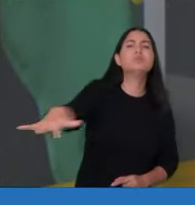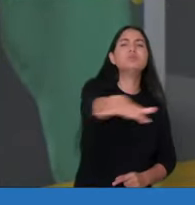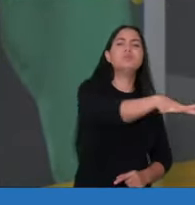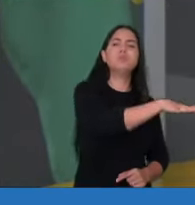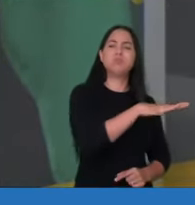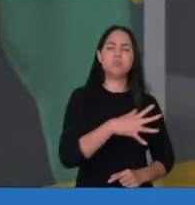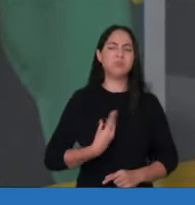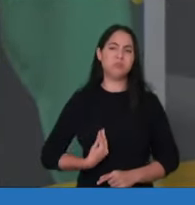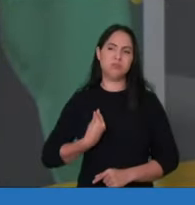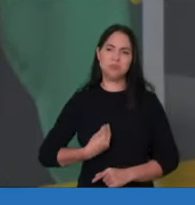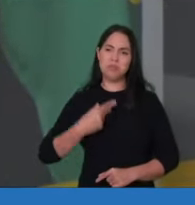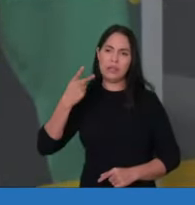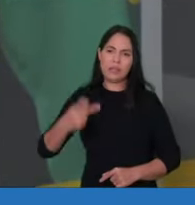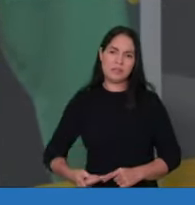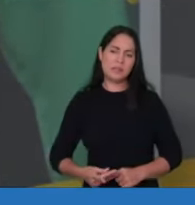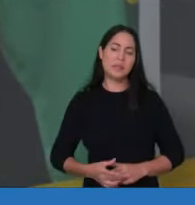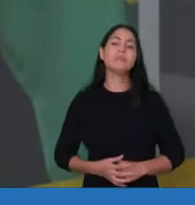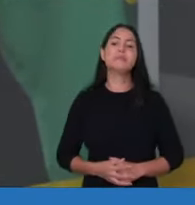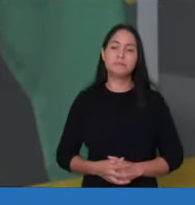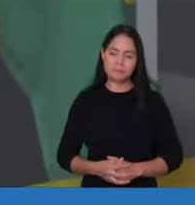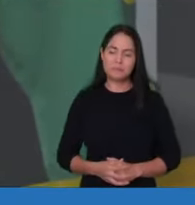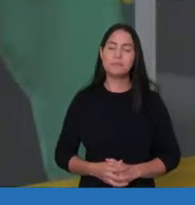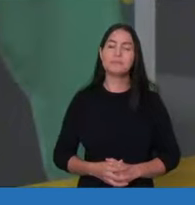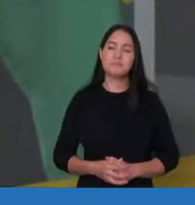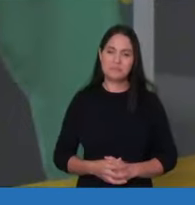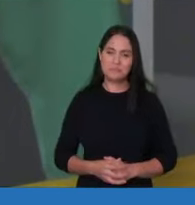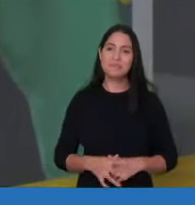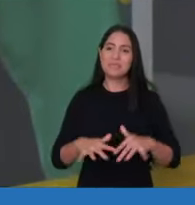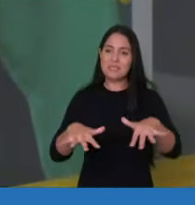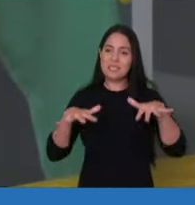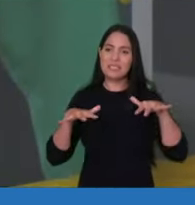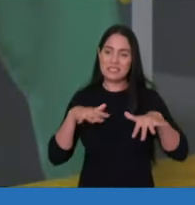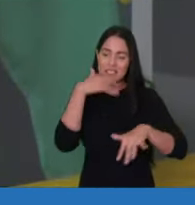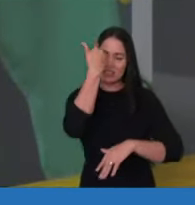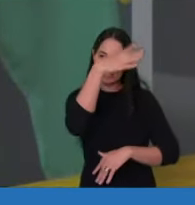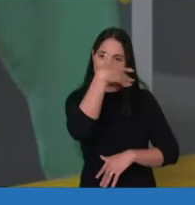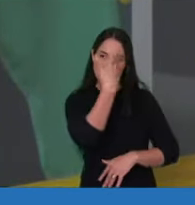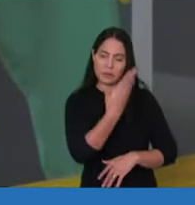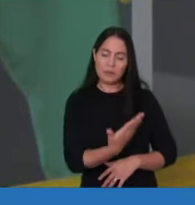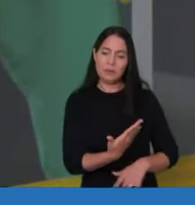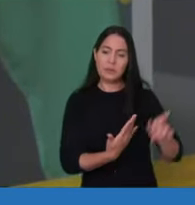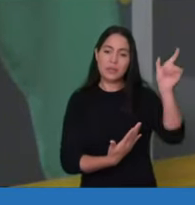que compareceram a essa sessão solene,